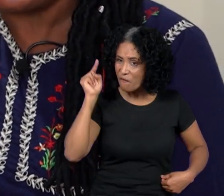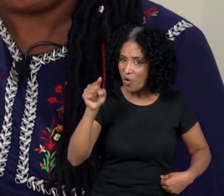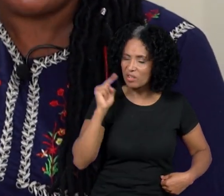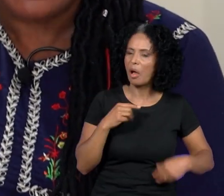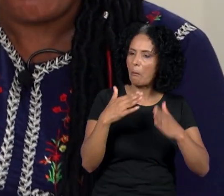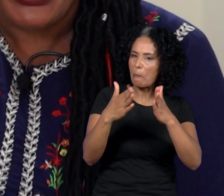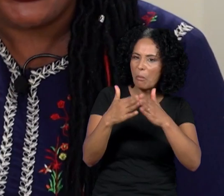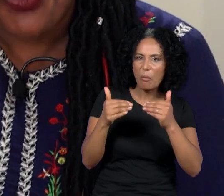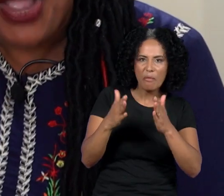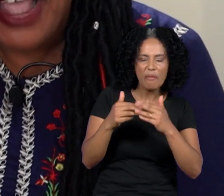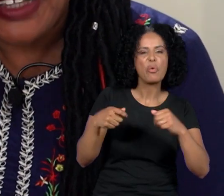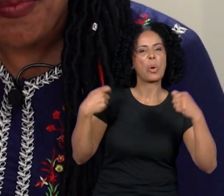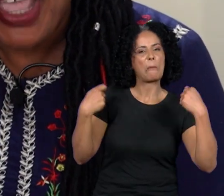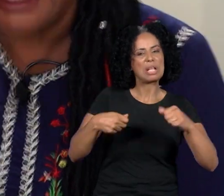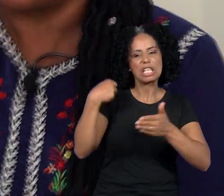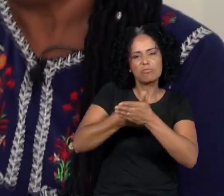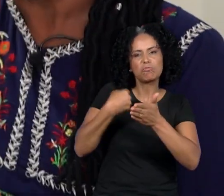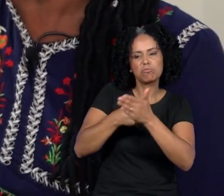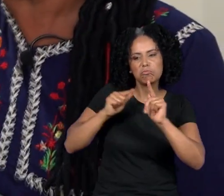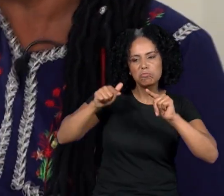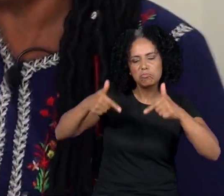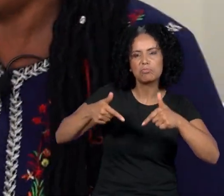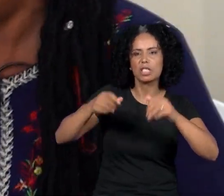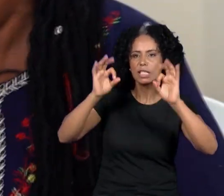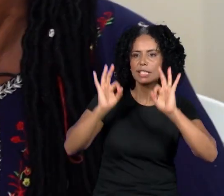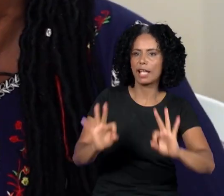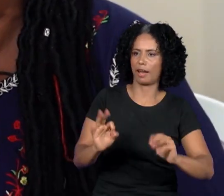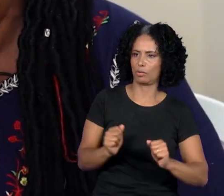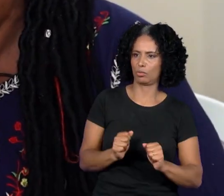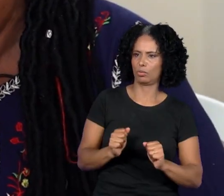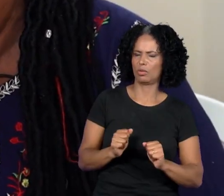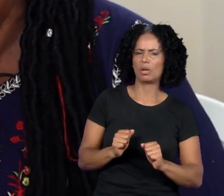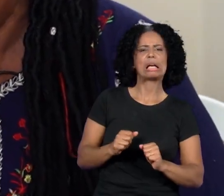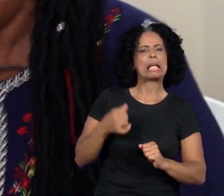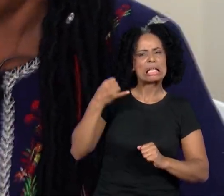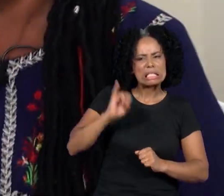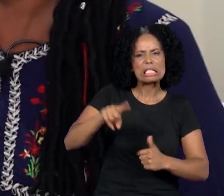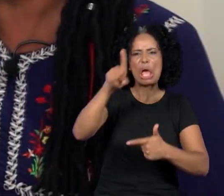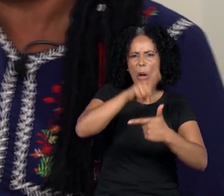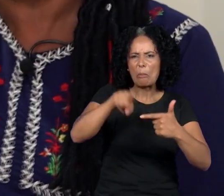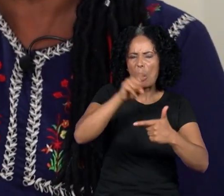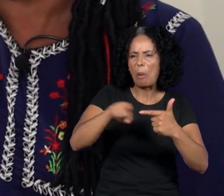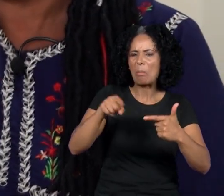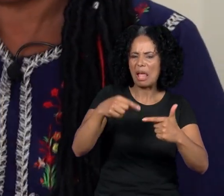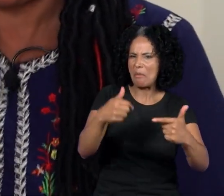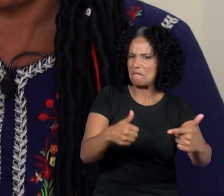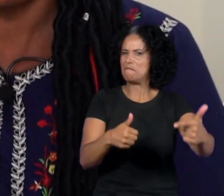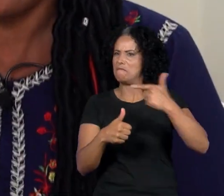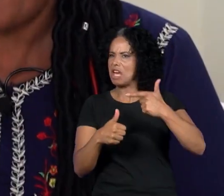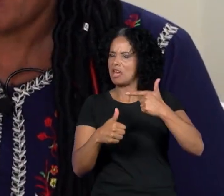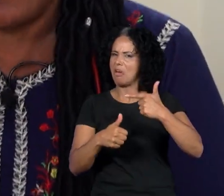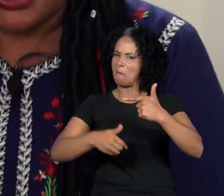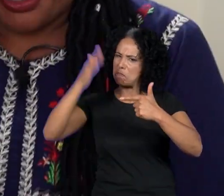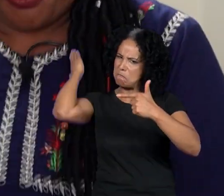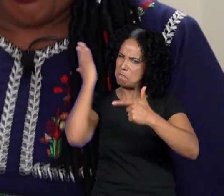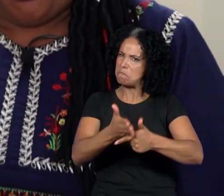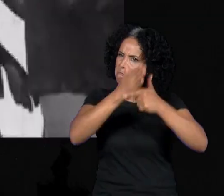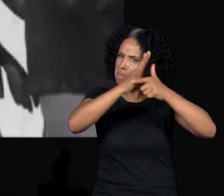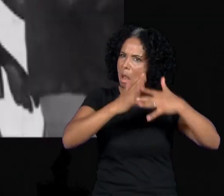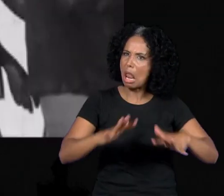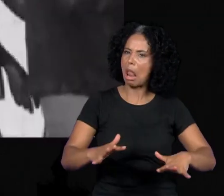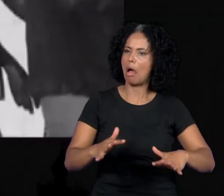de fazer esse enfrentamento corretamente e você mata a cobra e mostra a